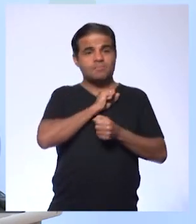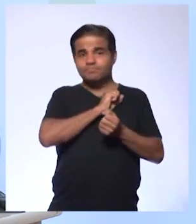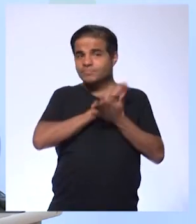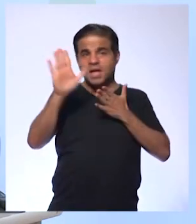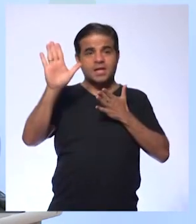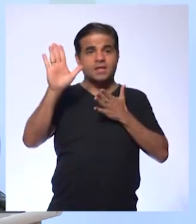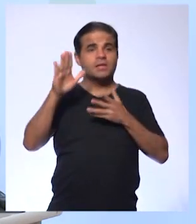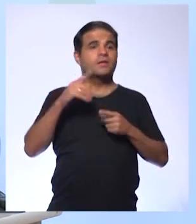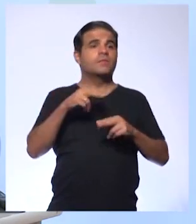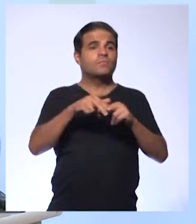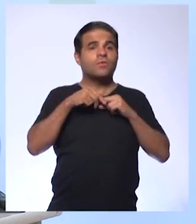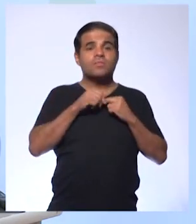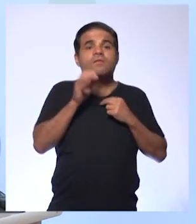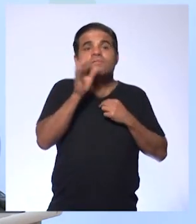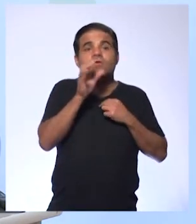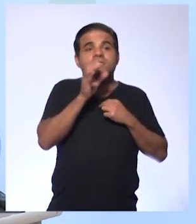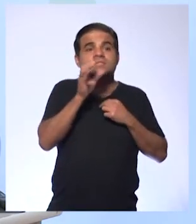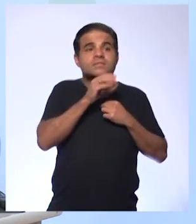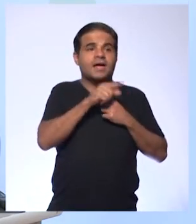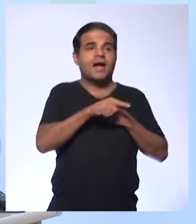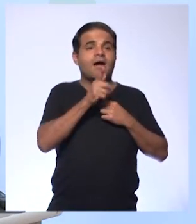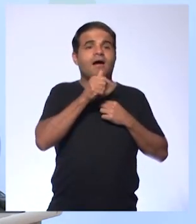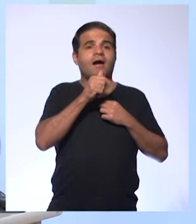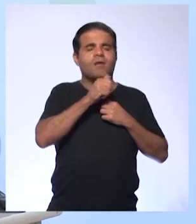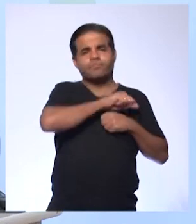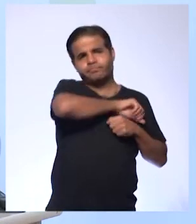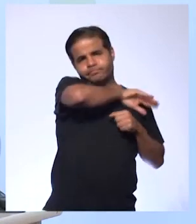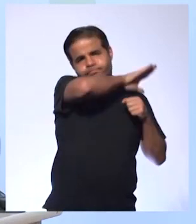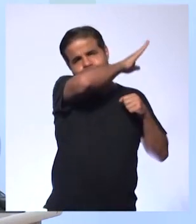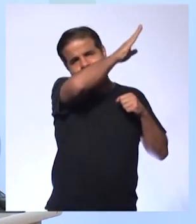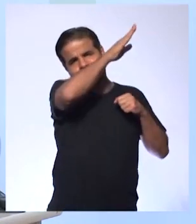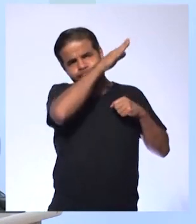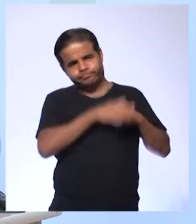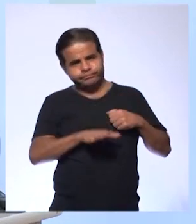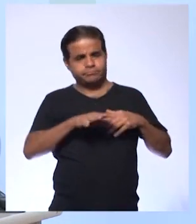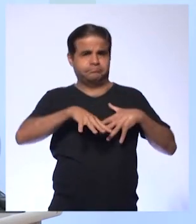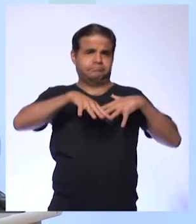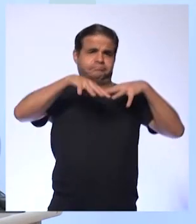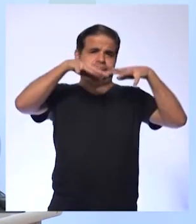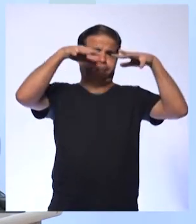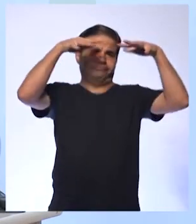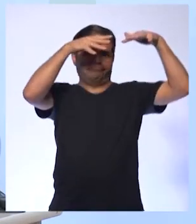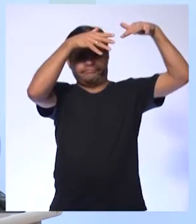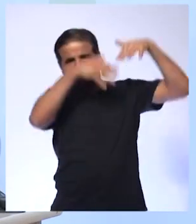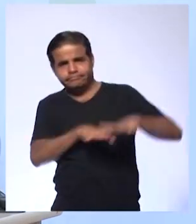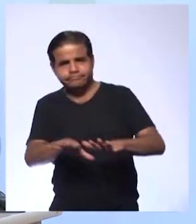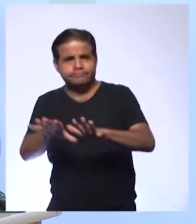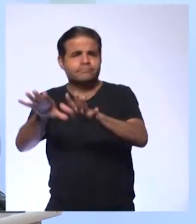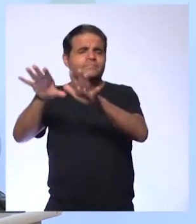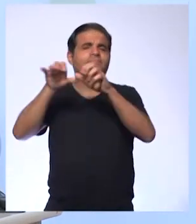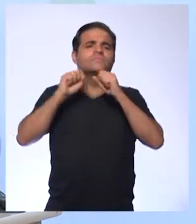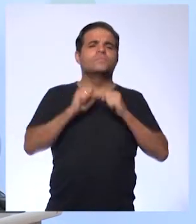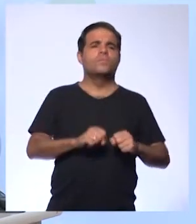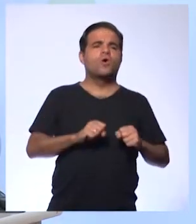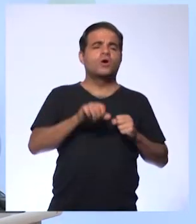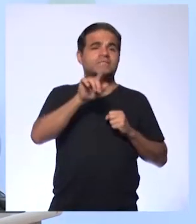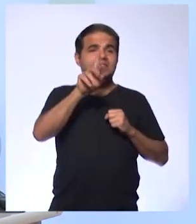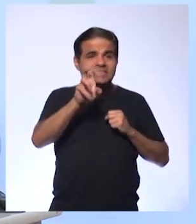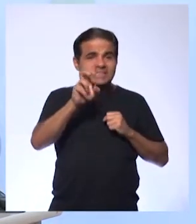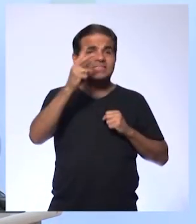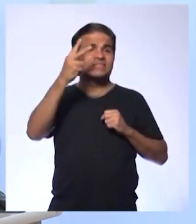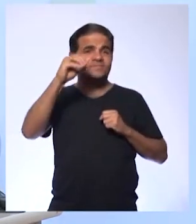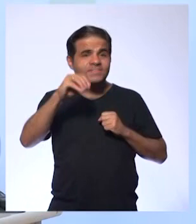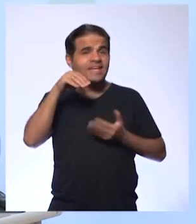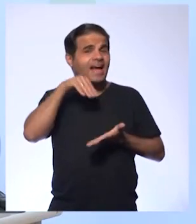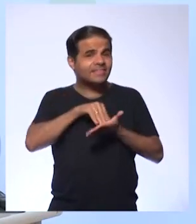sair, principalmente pela velocidade das ondas e o tamanho delas. Então, elas podem atingir aí ondas de 15,